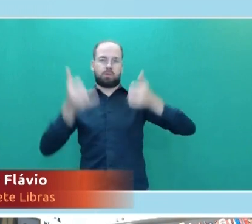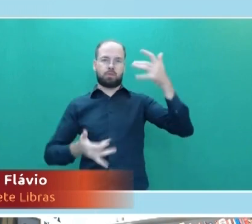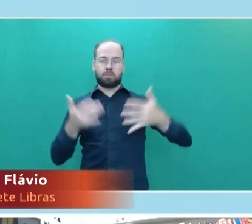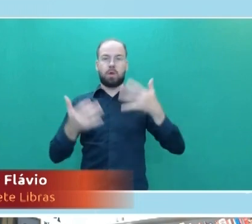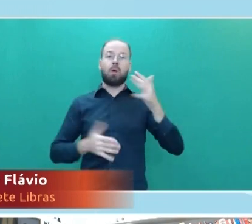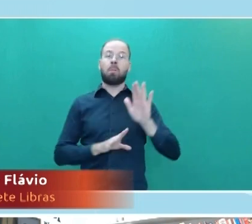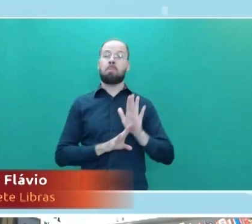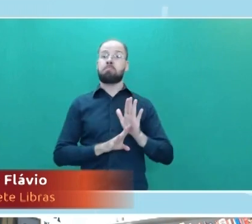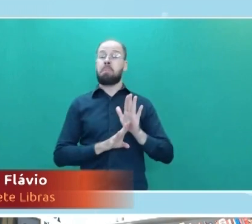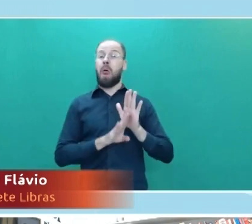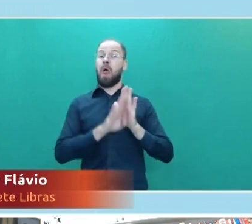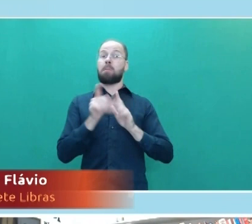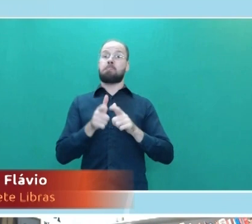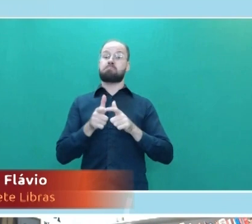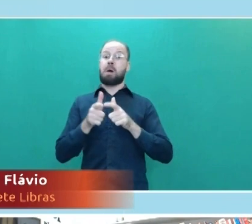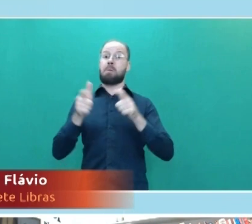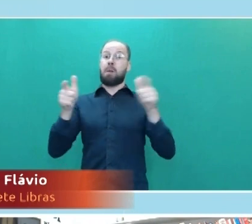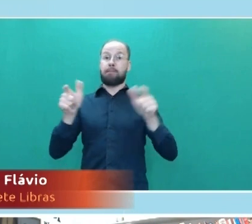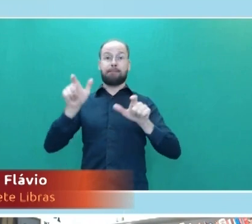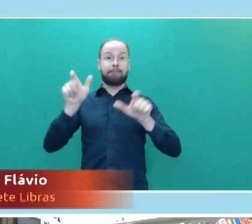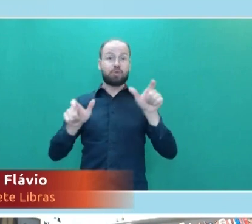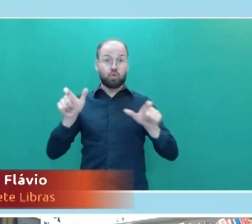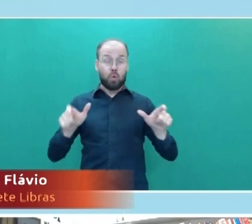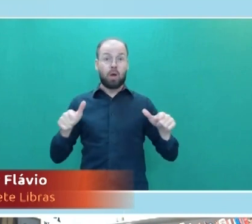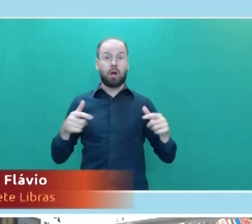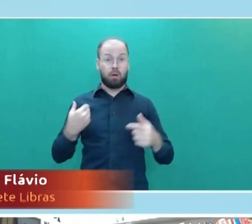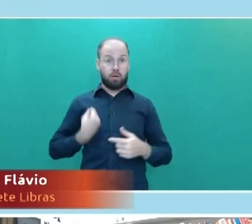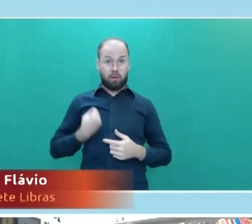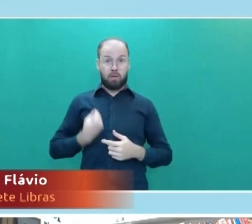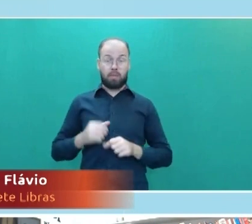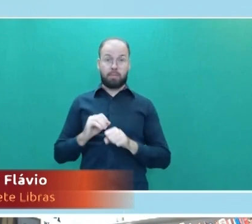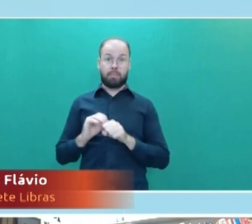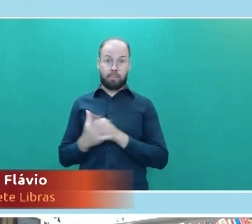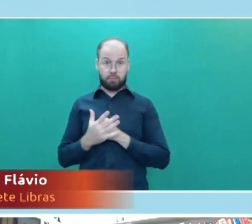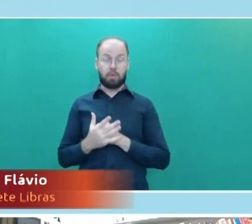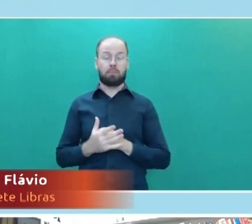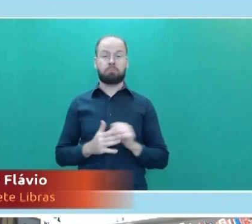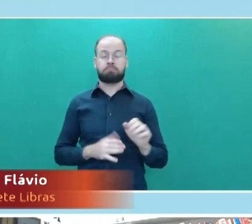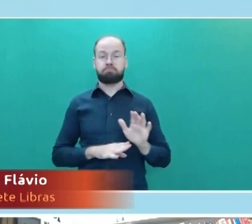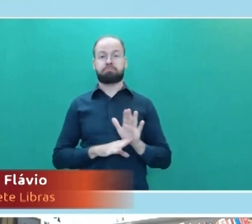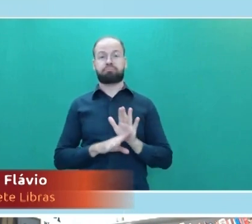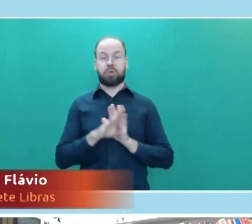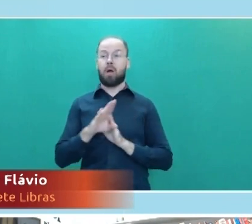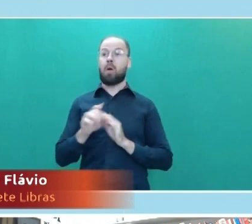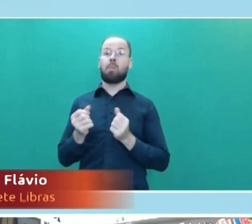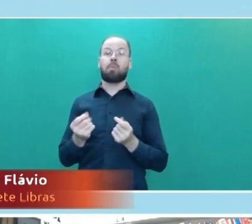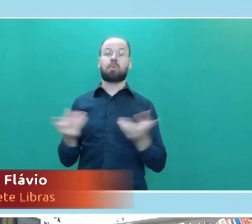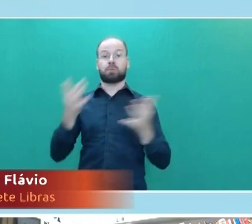pessoas que trabalhavam com aplicativo durante a pandemia. A gente viu como muitas dessas pessoas ficaram, né,